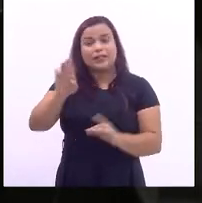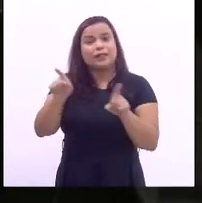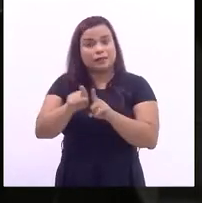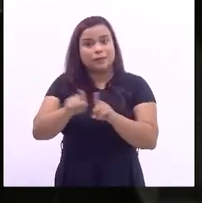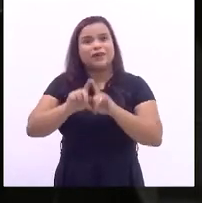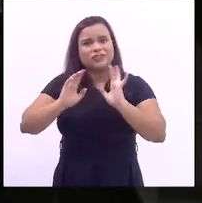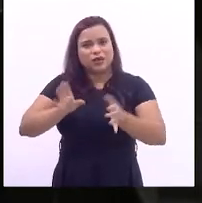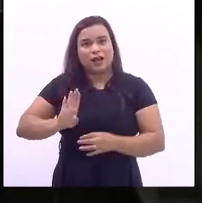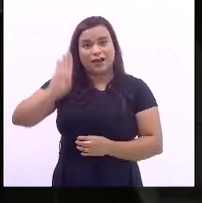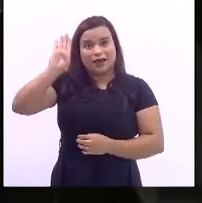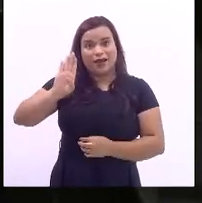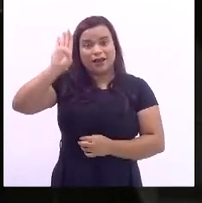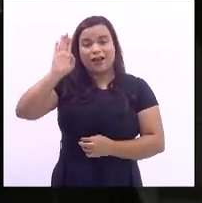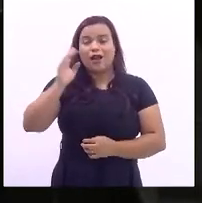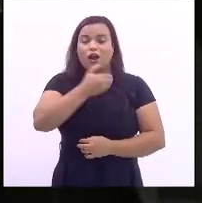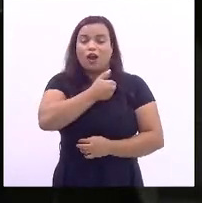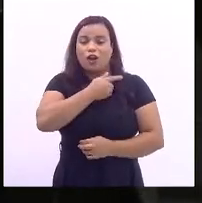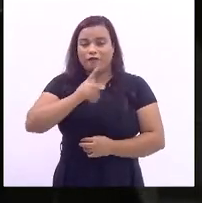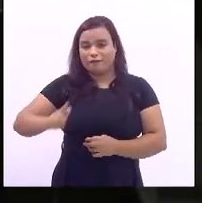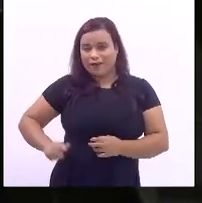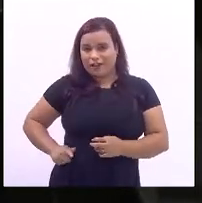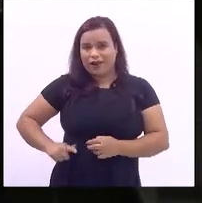em 1994